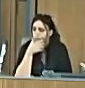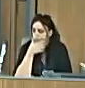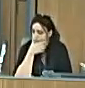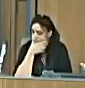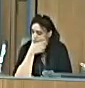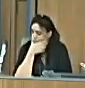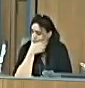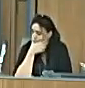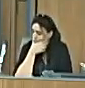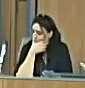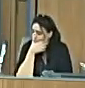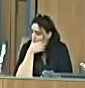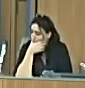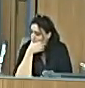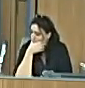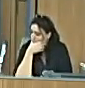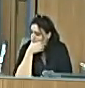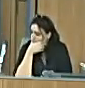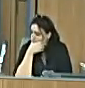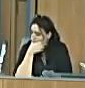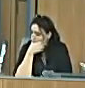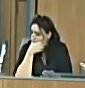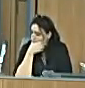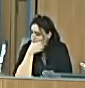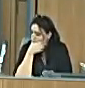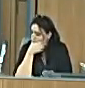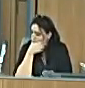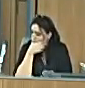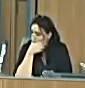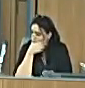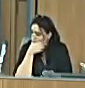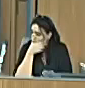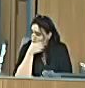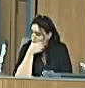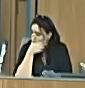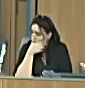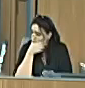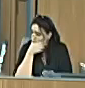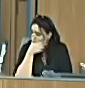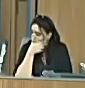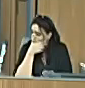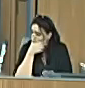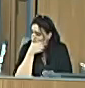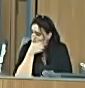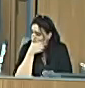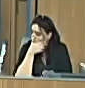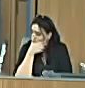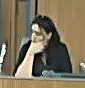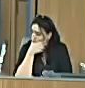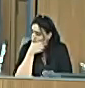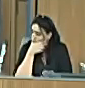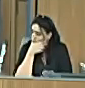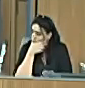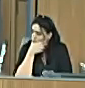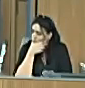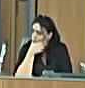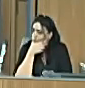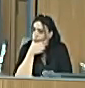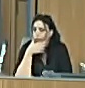deveres mas tem que conter os direitos também porque não é possível paciente cuidar do paciente